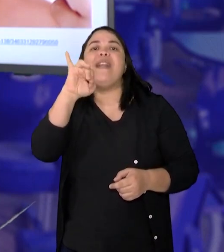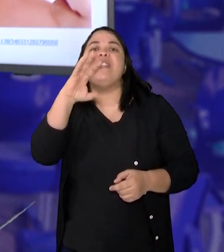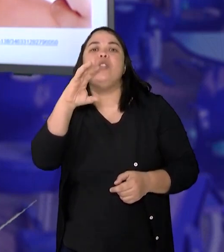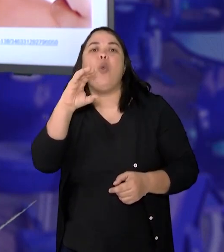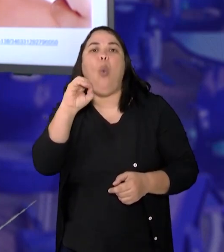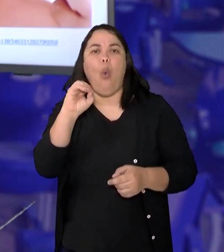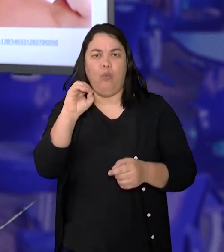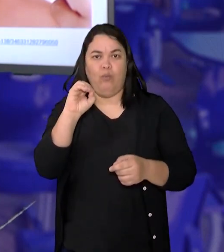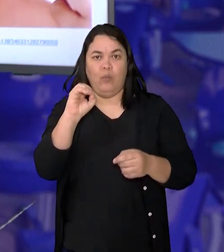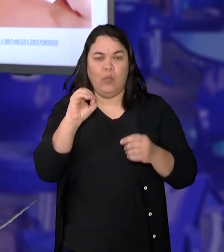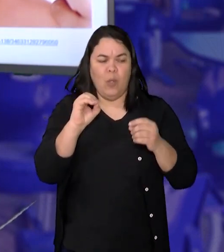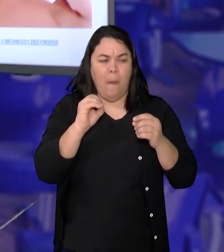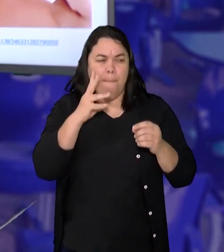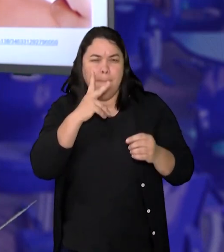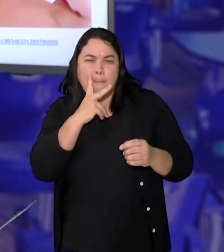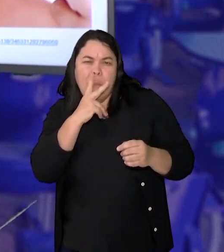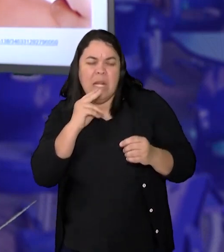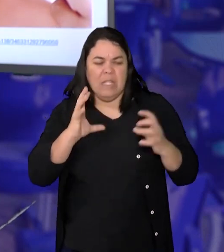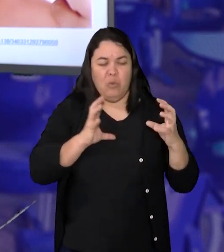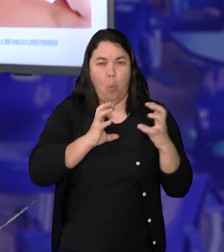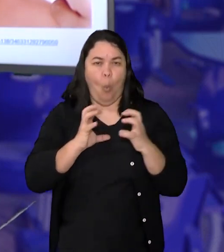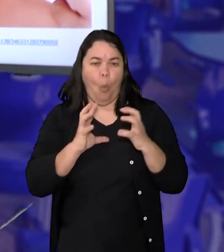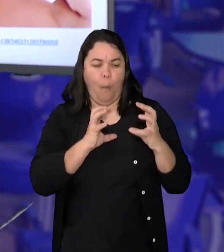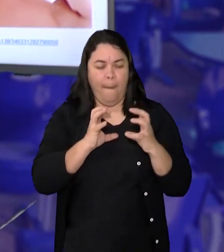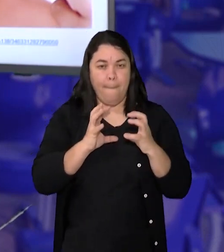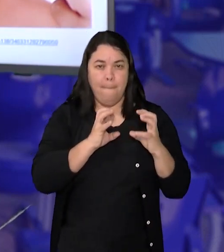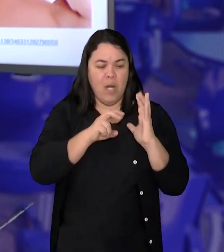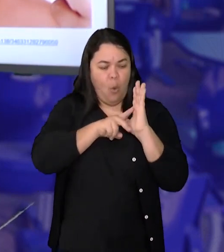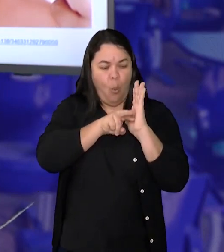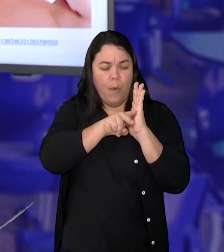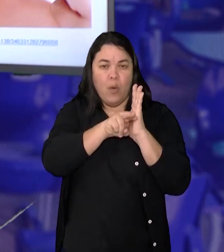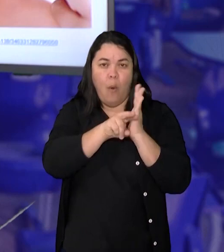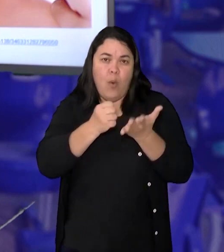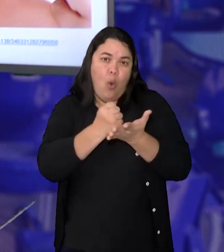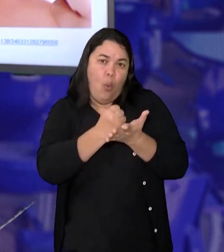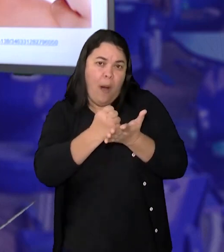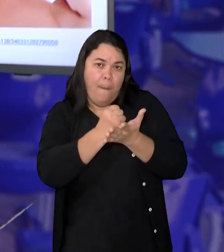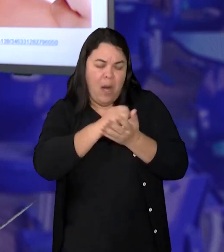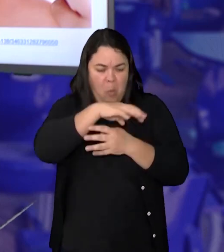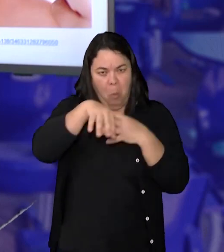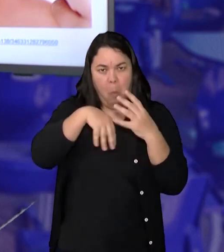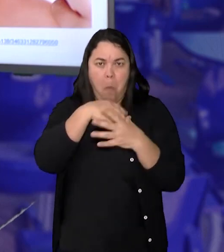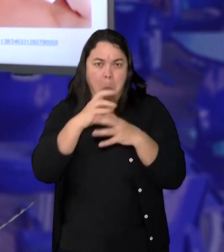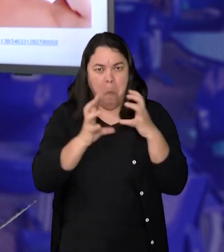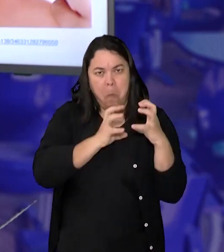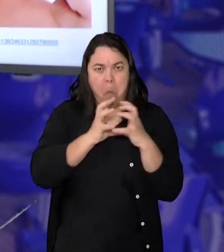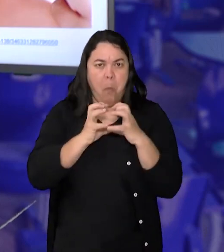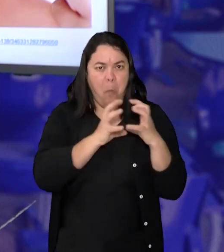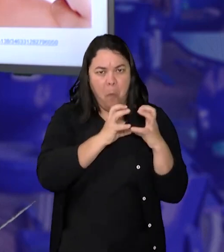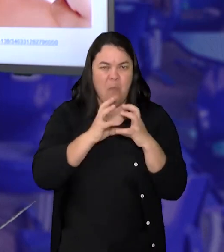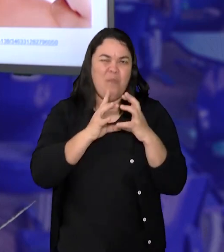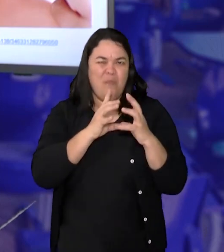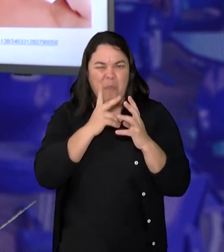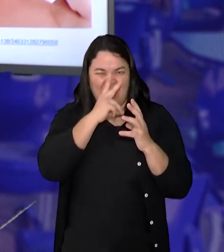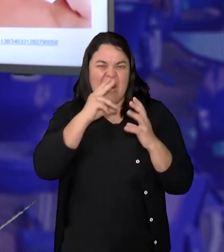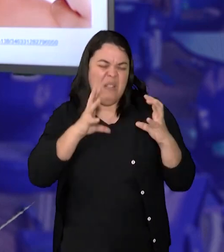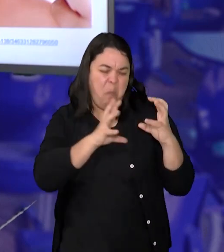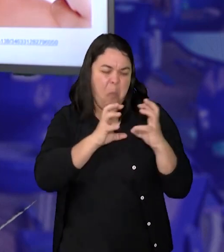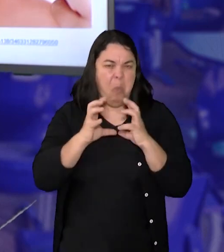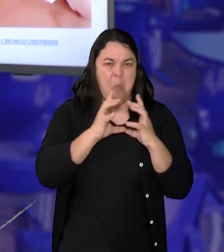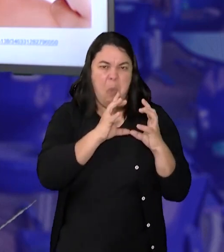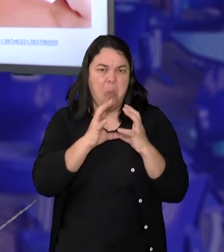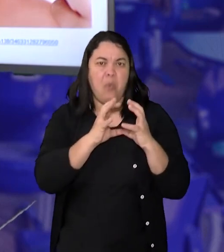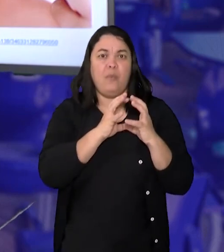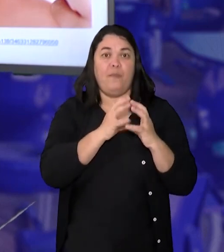o medicamento e o micróbio, o que é que acontece? Às vezes, a gente escuta muito o que o povo fala. A